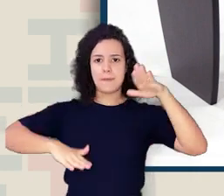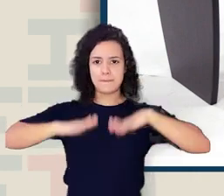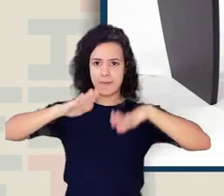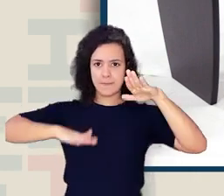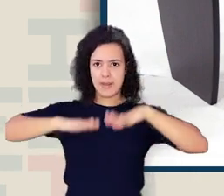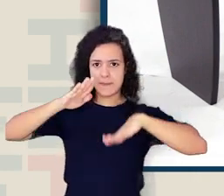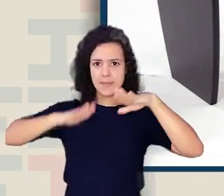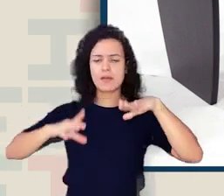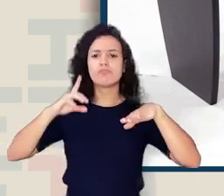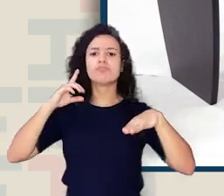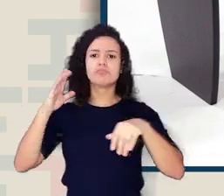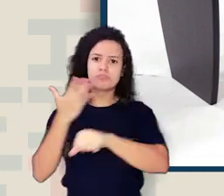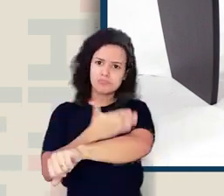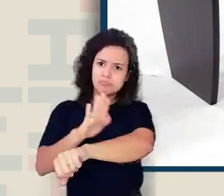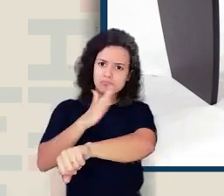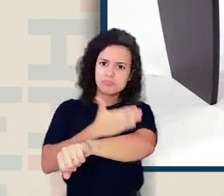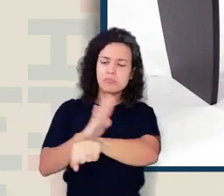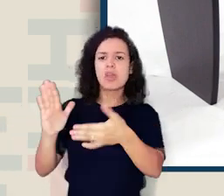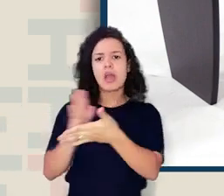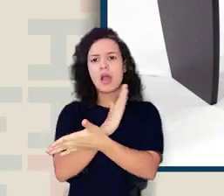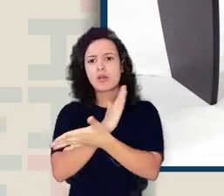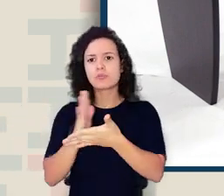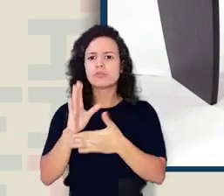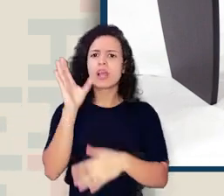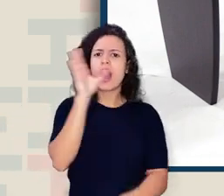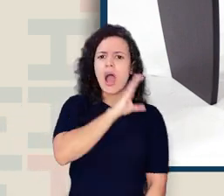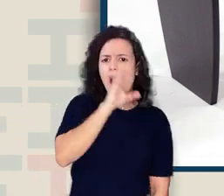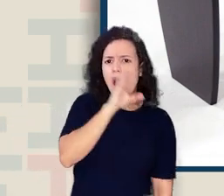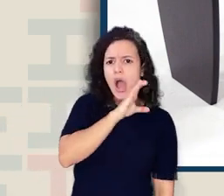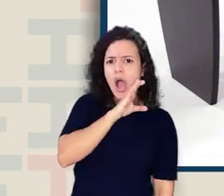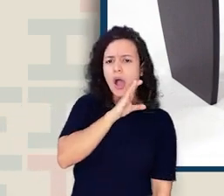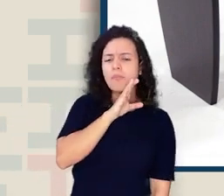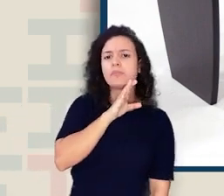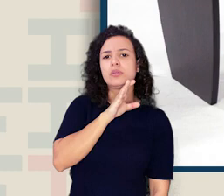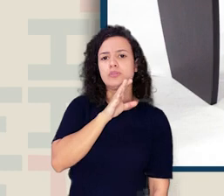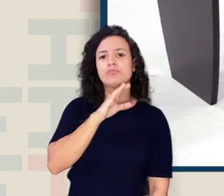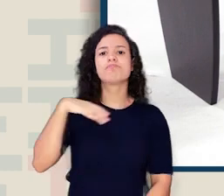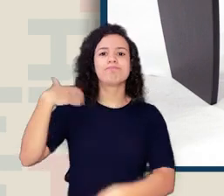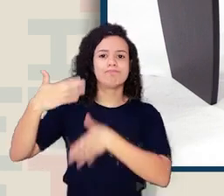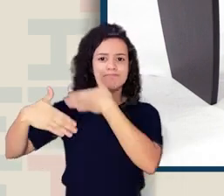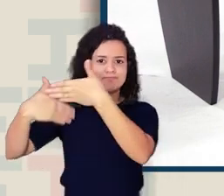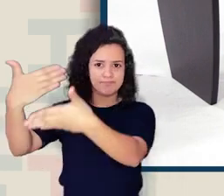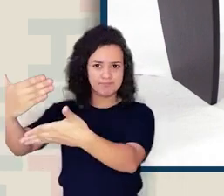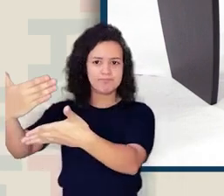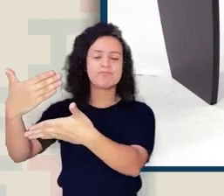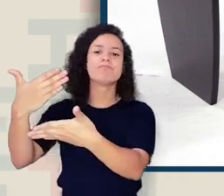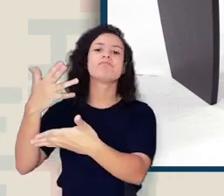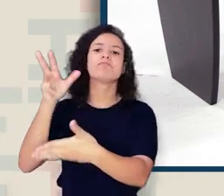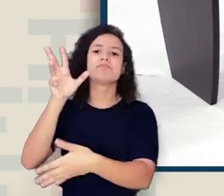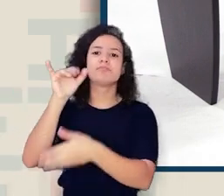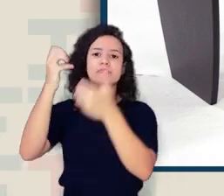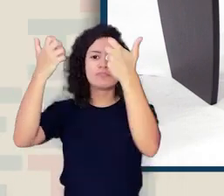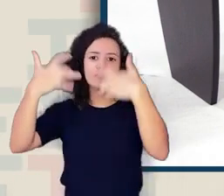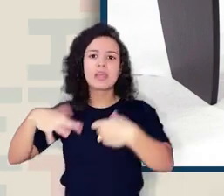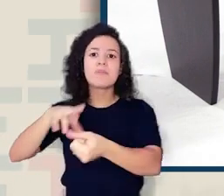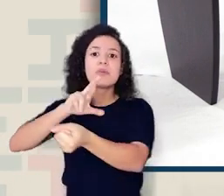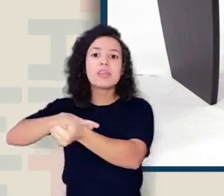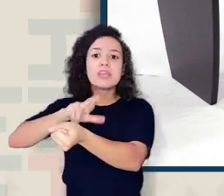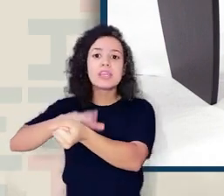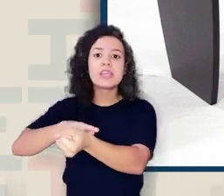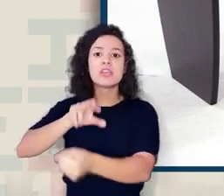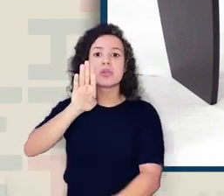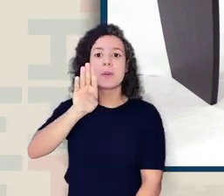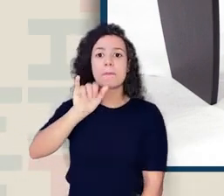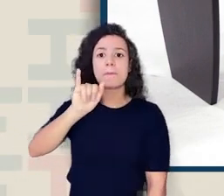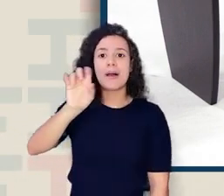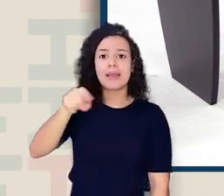dos tambores de mãos, fazendo alguns toques, uma sugestão de um andamento acelerado. A gente vai conversar um pouco mais quando a gente